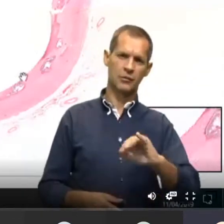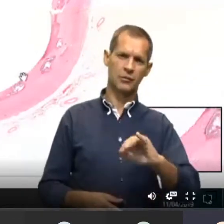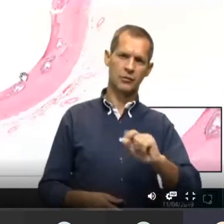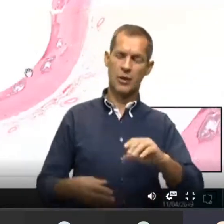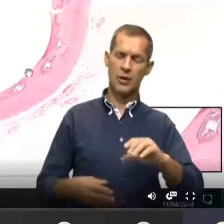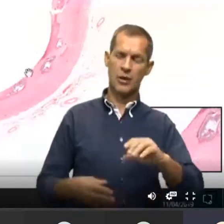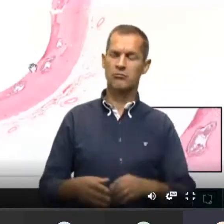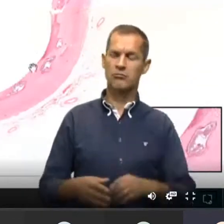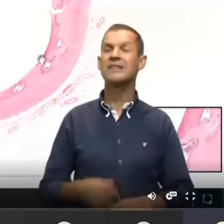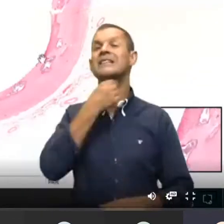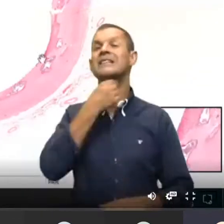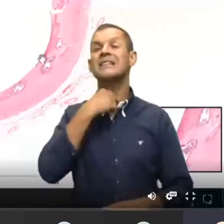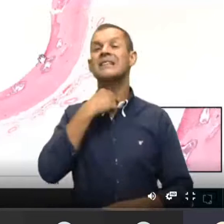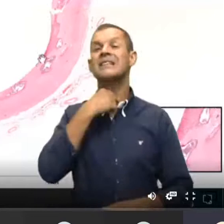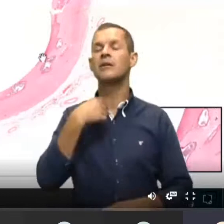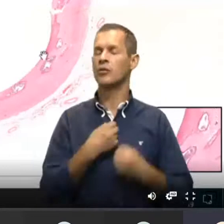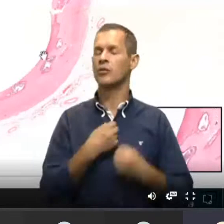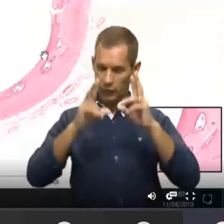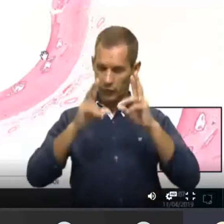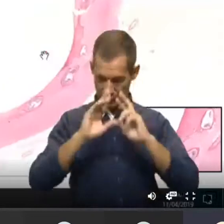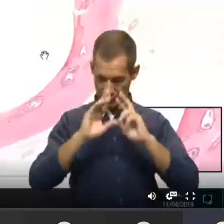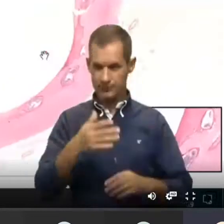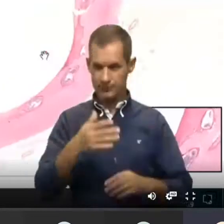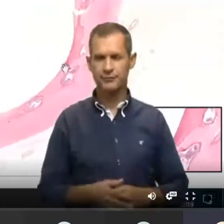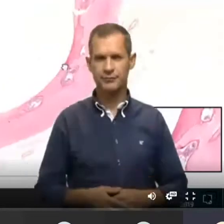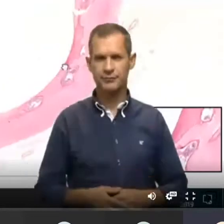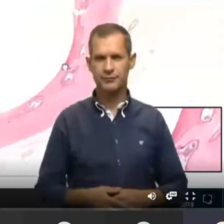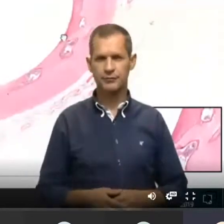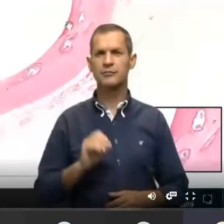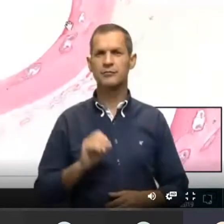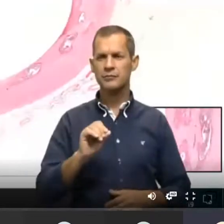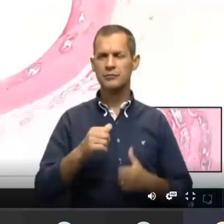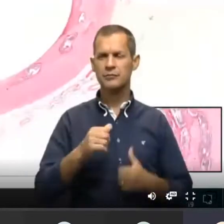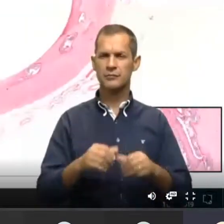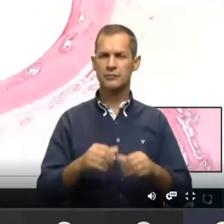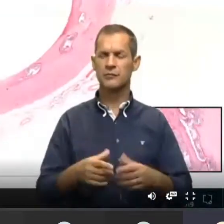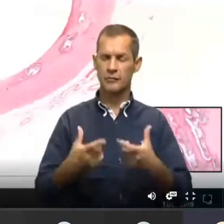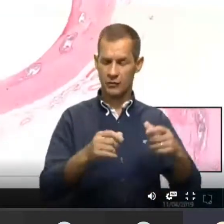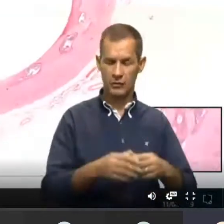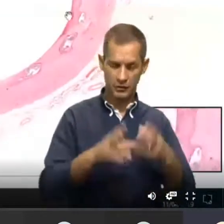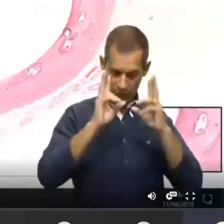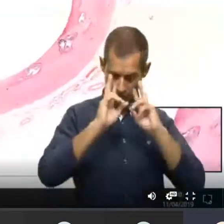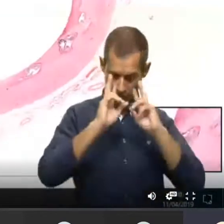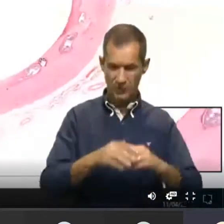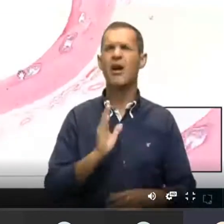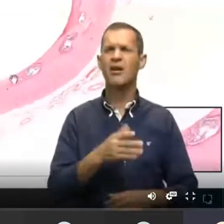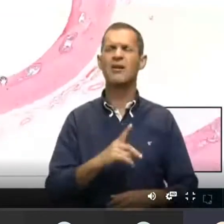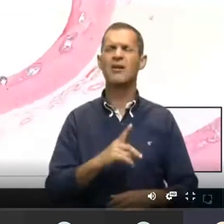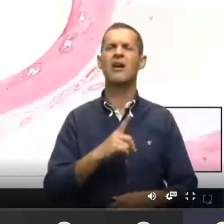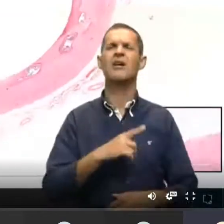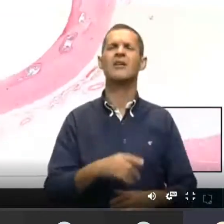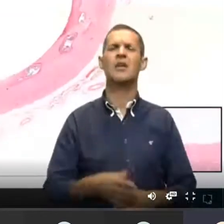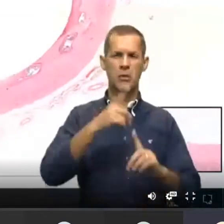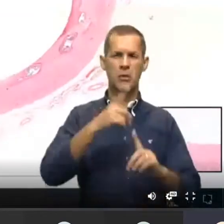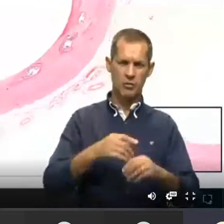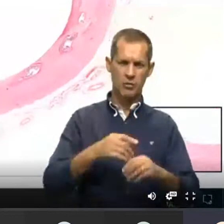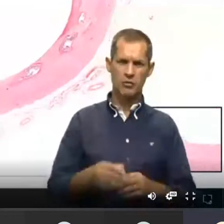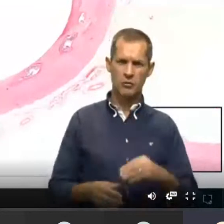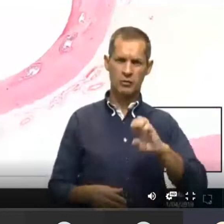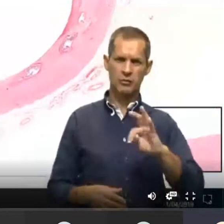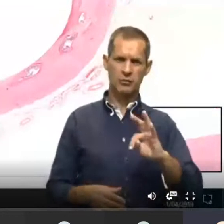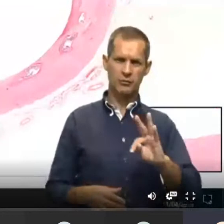corticais da traqueia, né? Então a gente pode observar que nessa região aqui já houve algum tipo